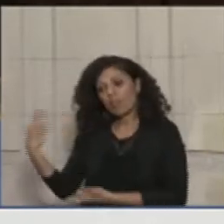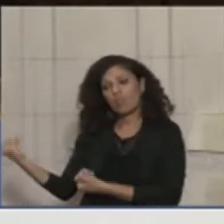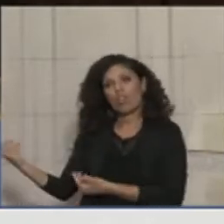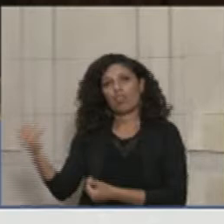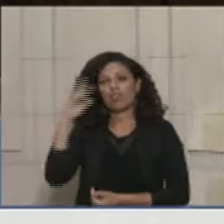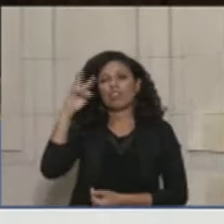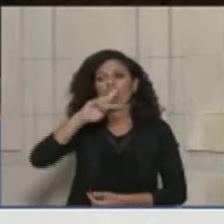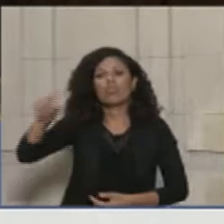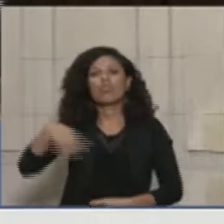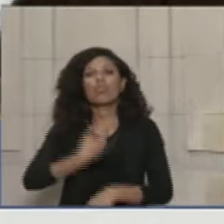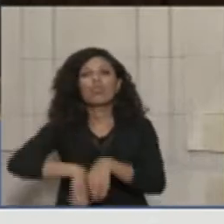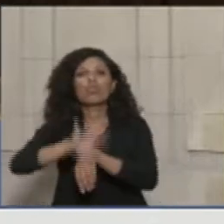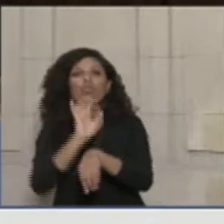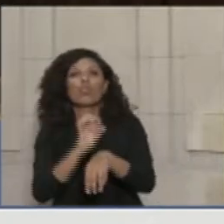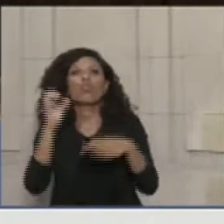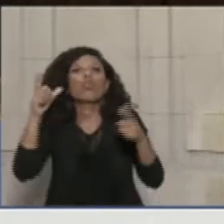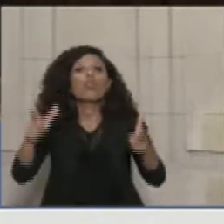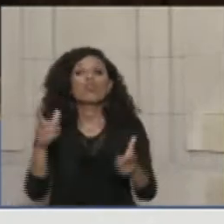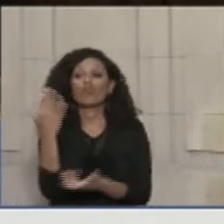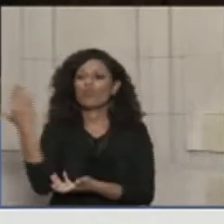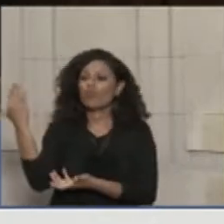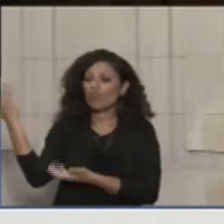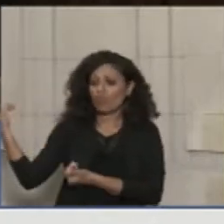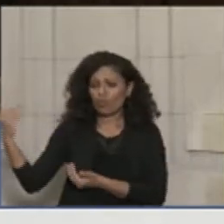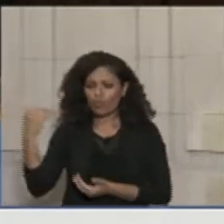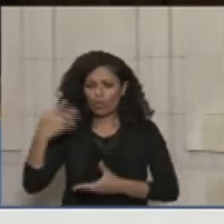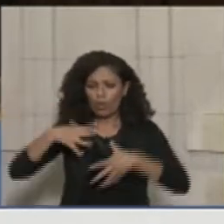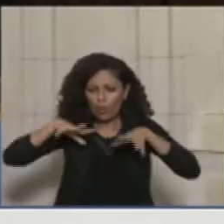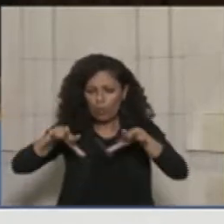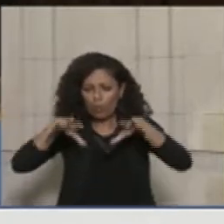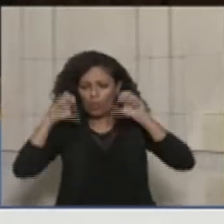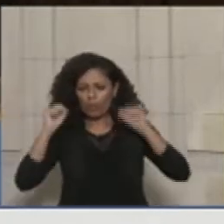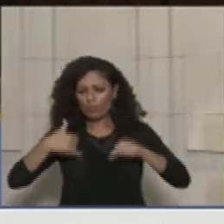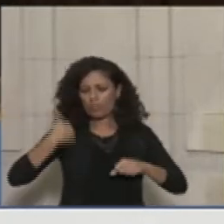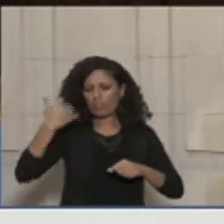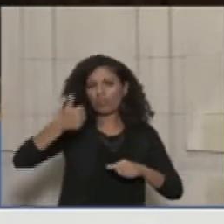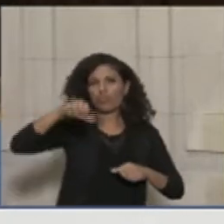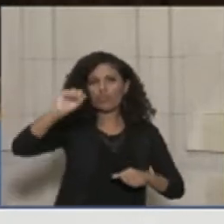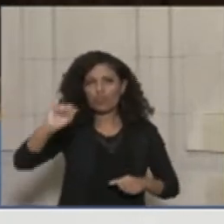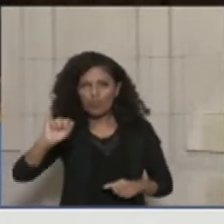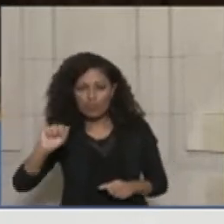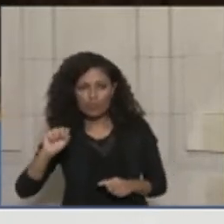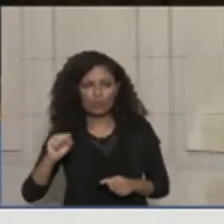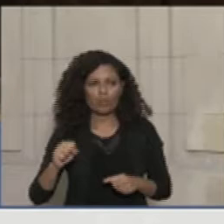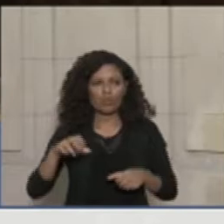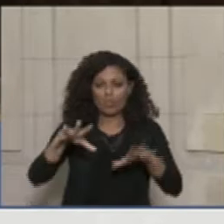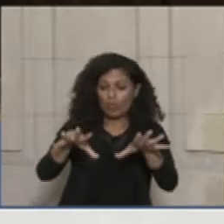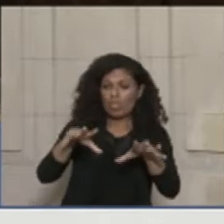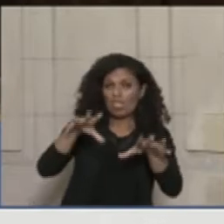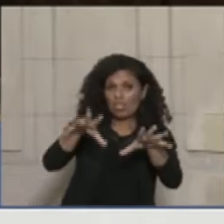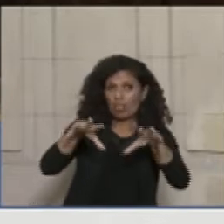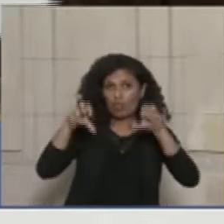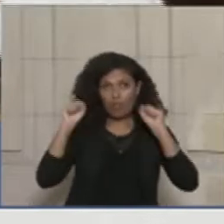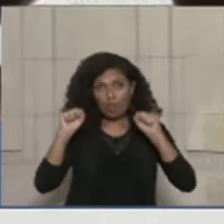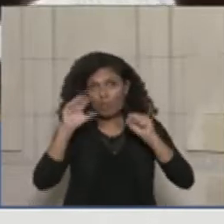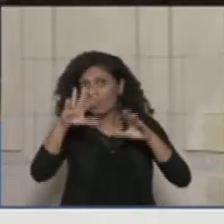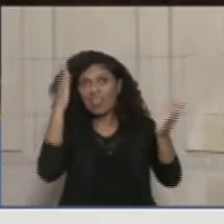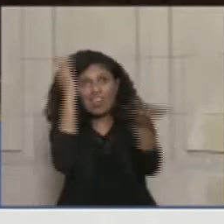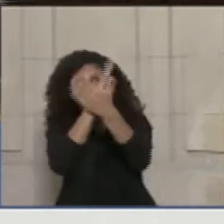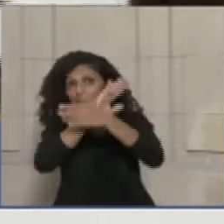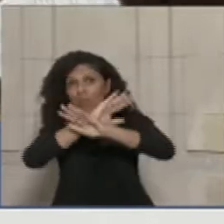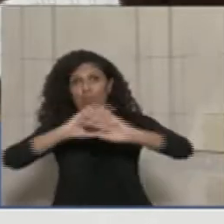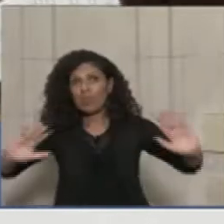para um estado onde o jovem, quando ele se forma com 18 anos, quando ele se forma, é fim da